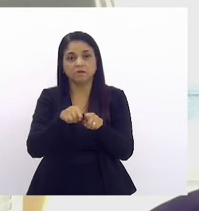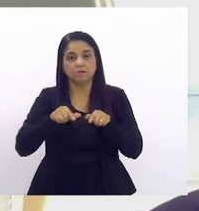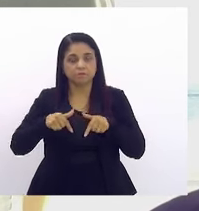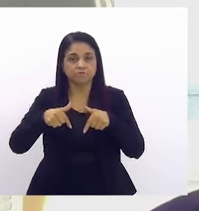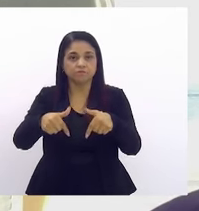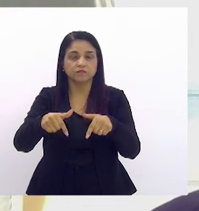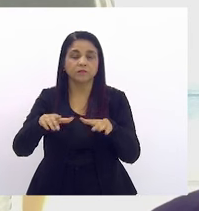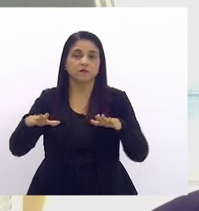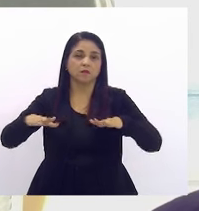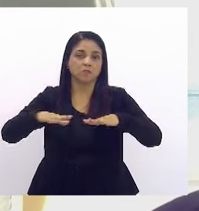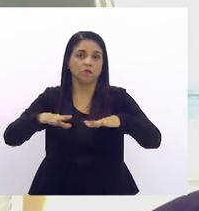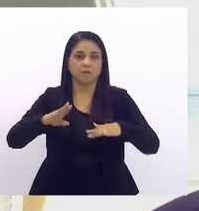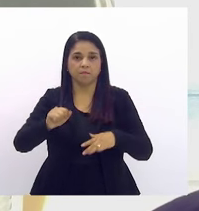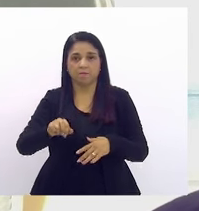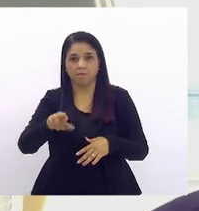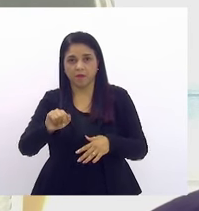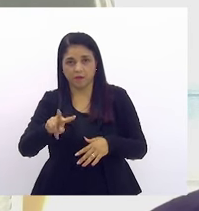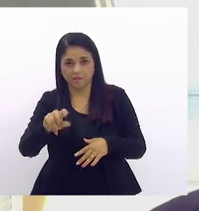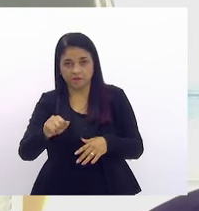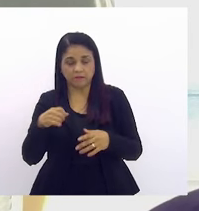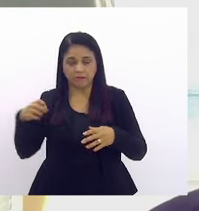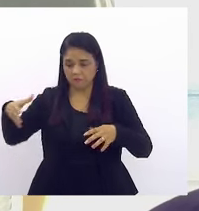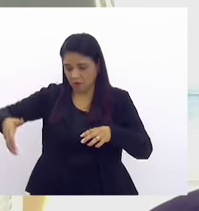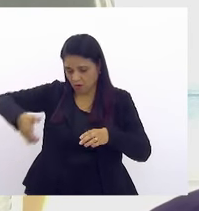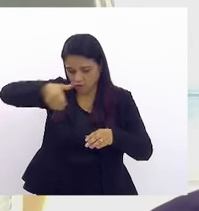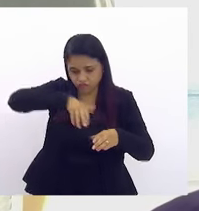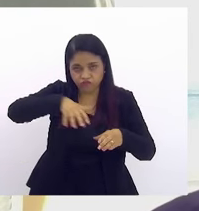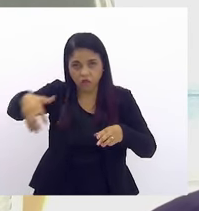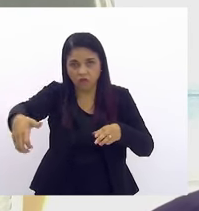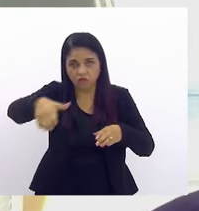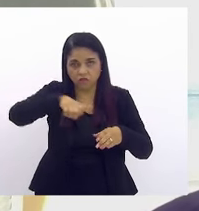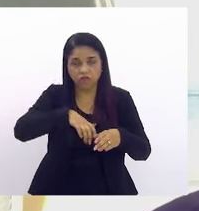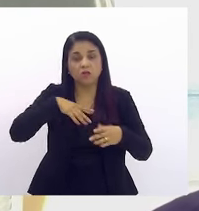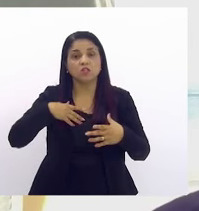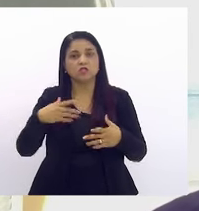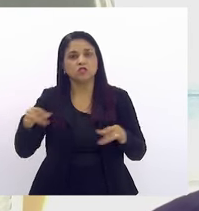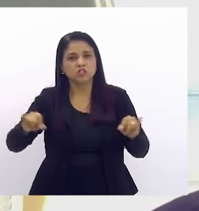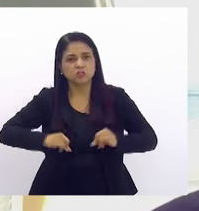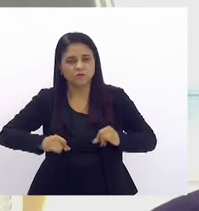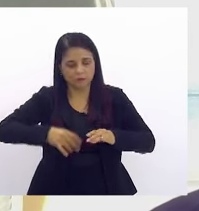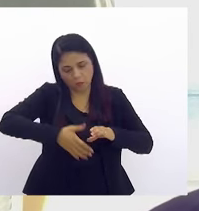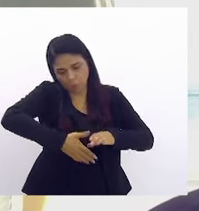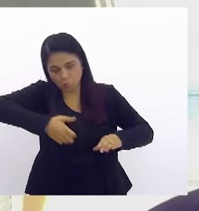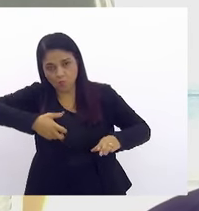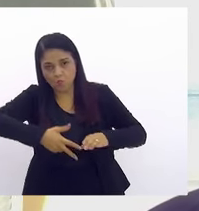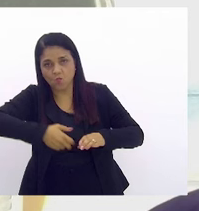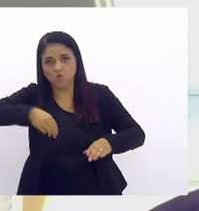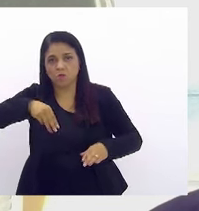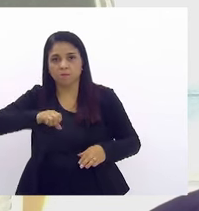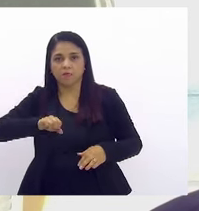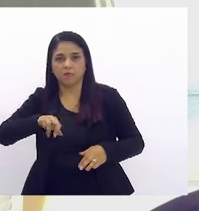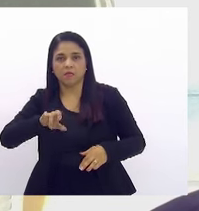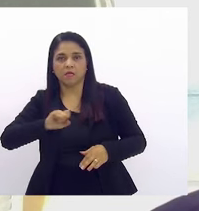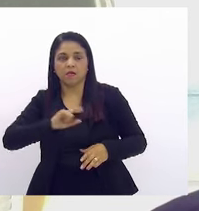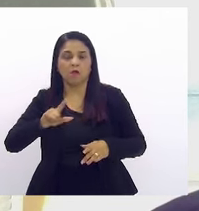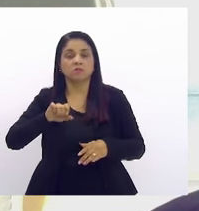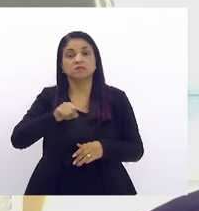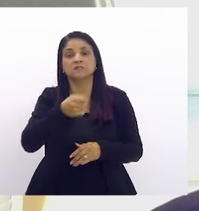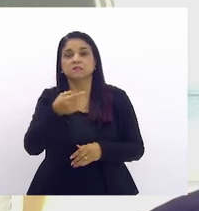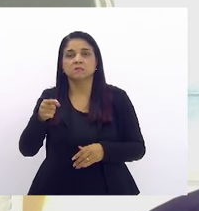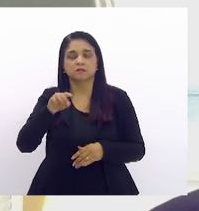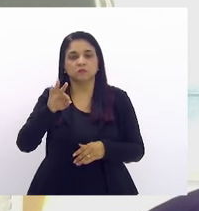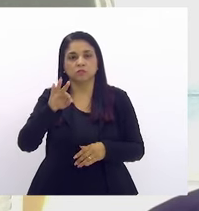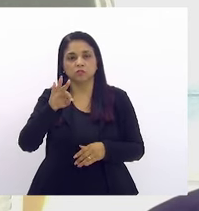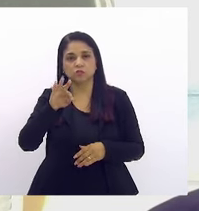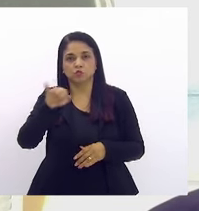Brava, hoje totalmente assoreado, sofrendo com a exploração mineral em suas margens, com a ação da mineradora Santa Joana e São José.